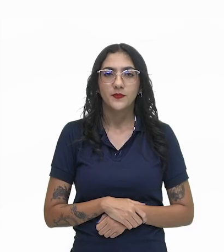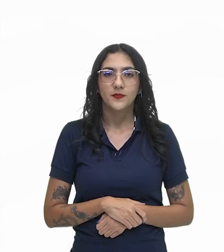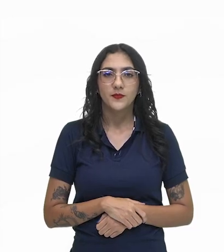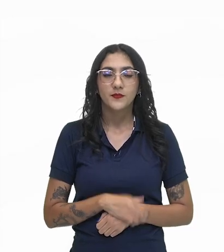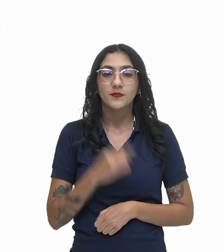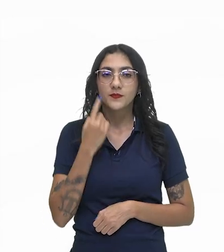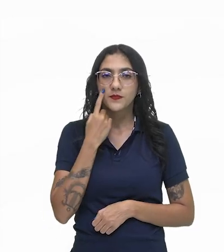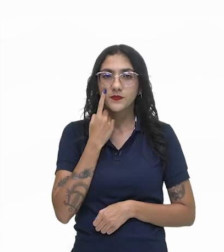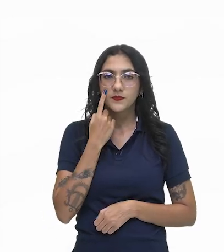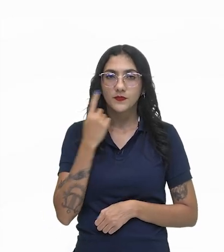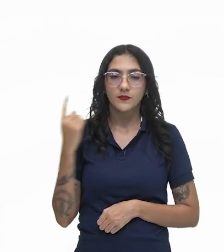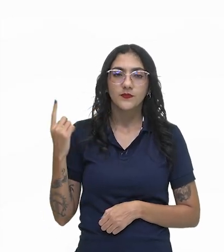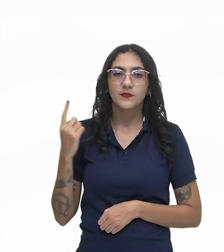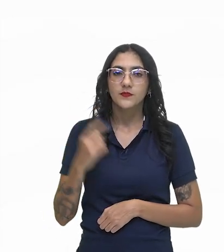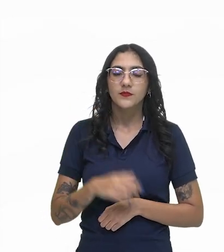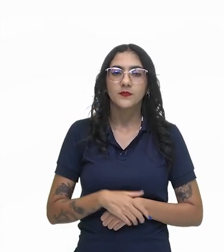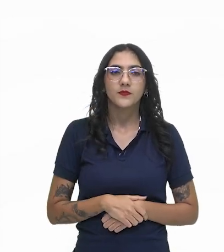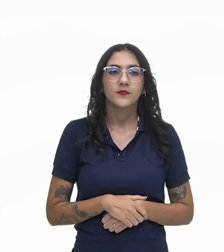Places in town.